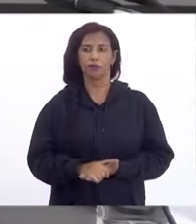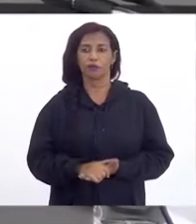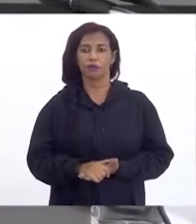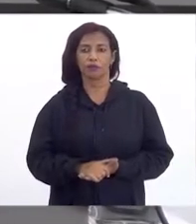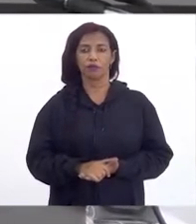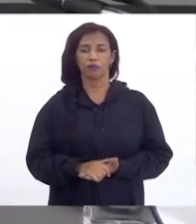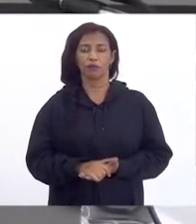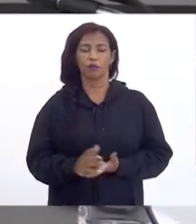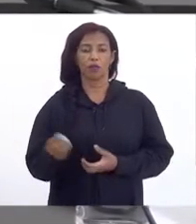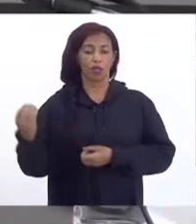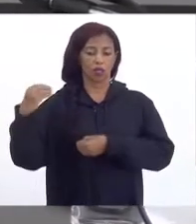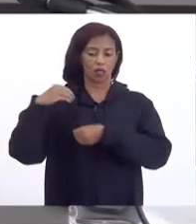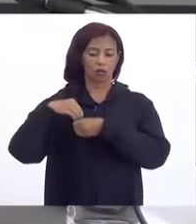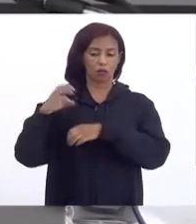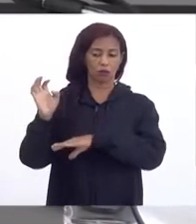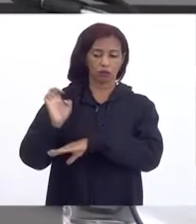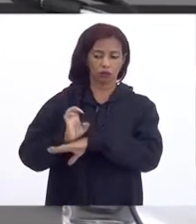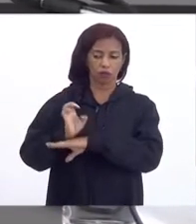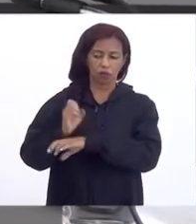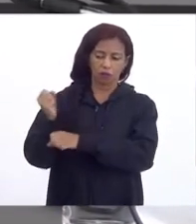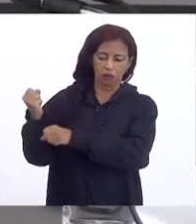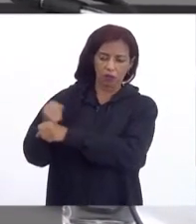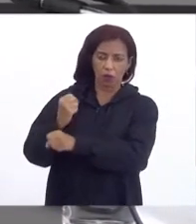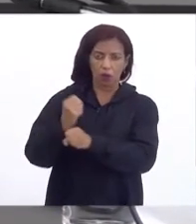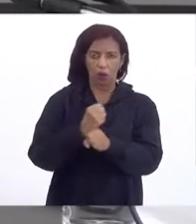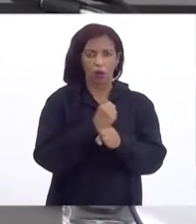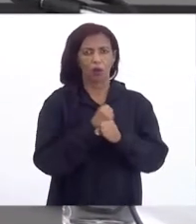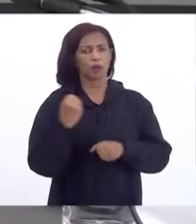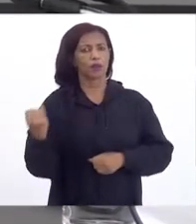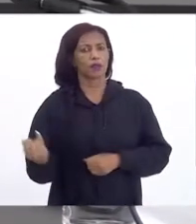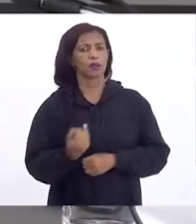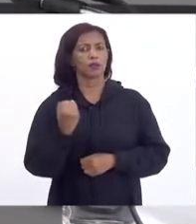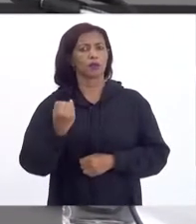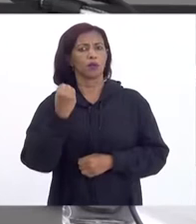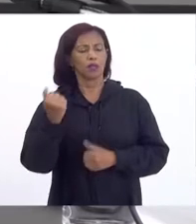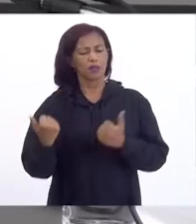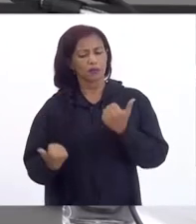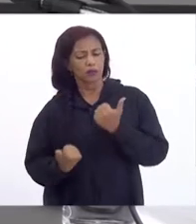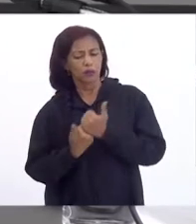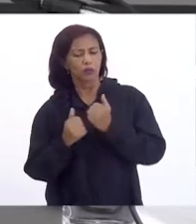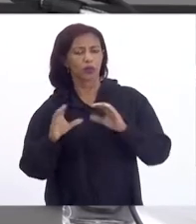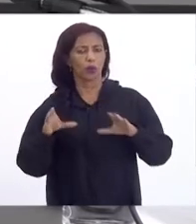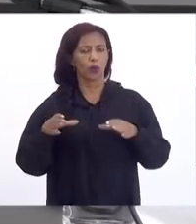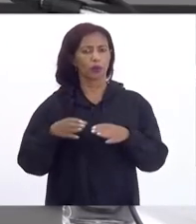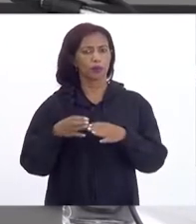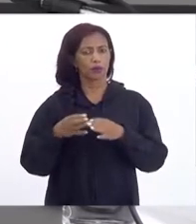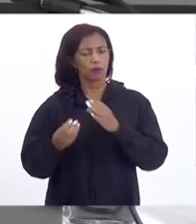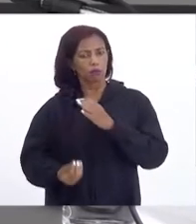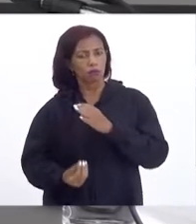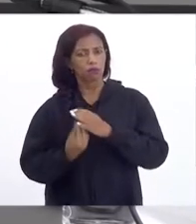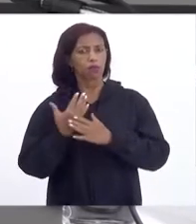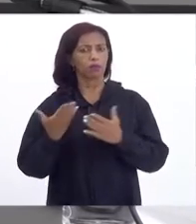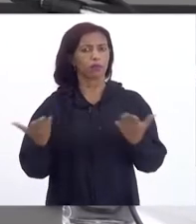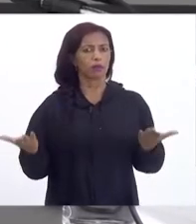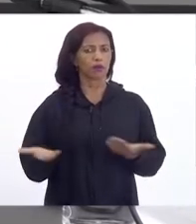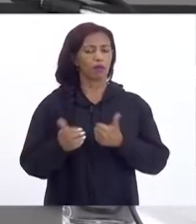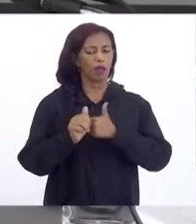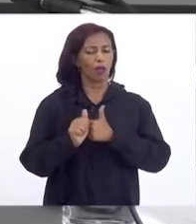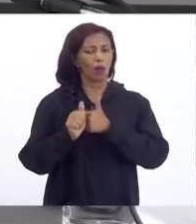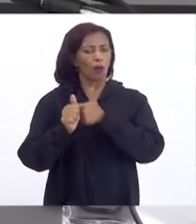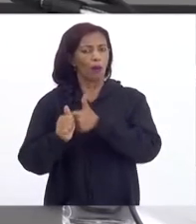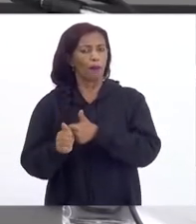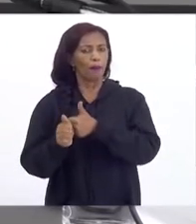circulando aí em poder do Estado para poder fazer obras importantes. E essa subcomissão que está sendo criada vai